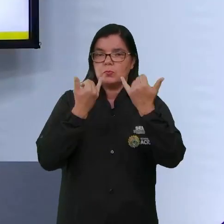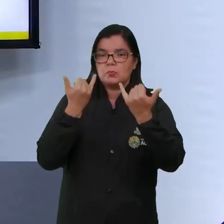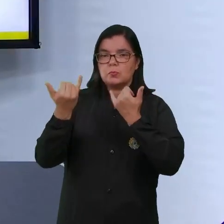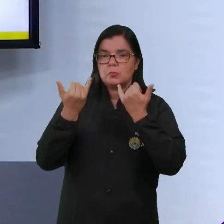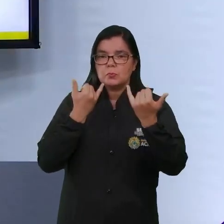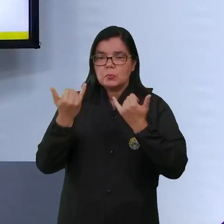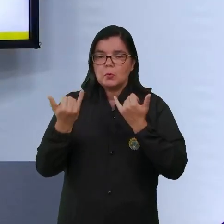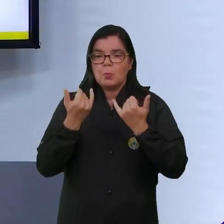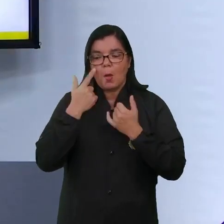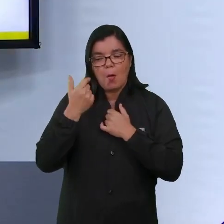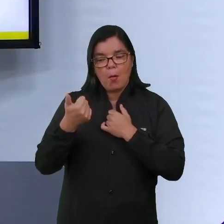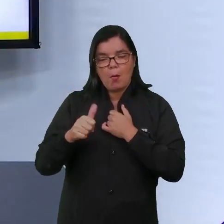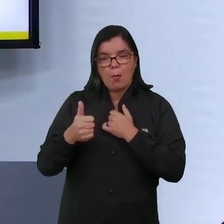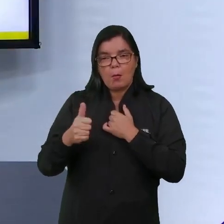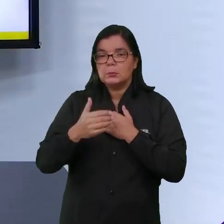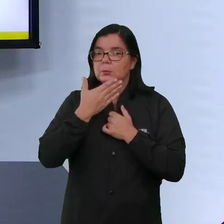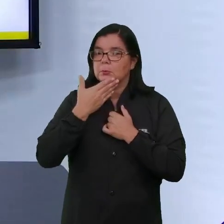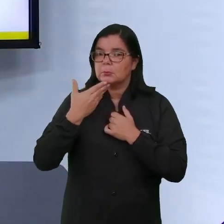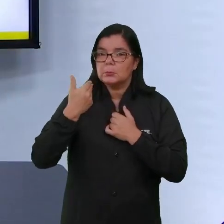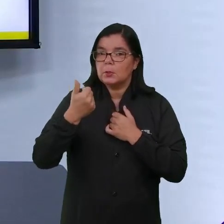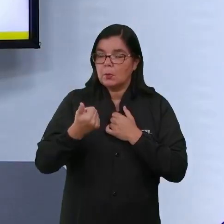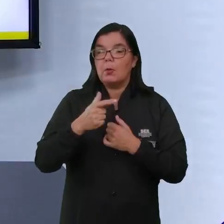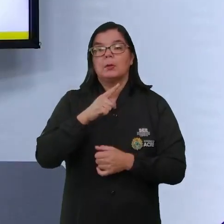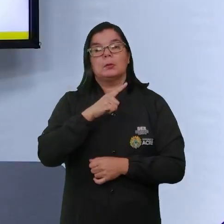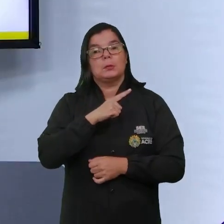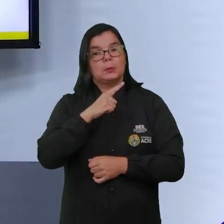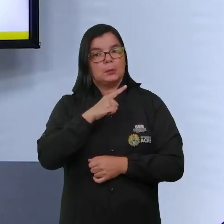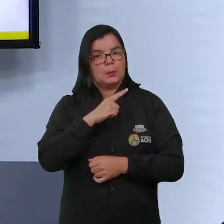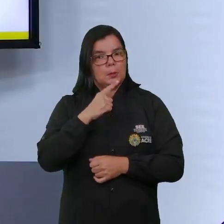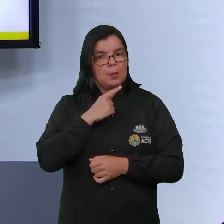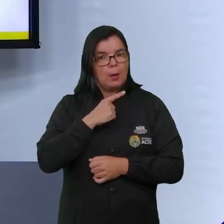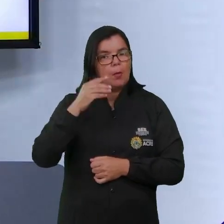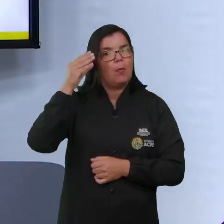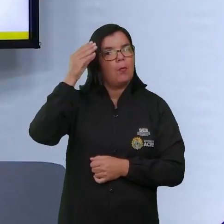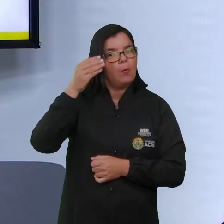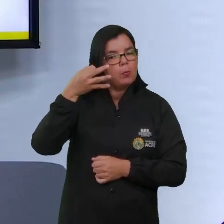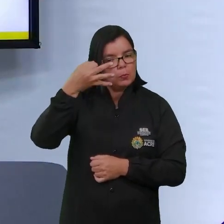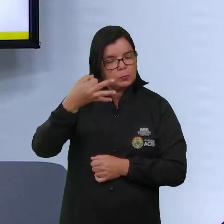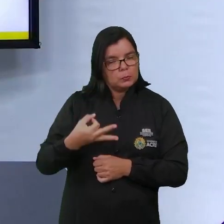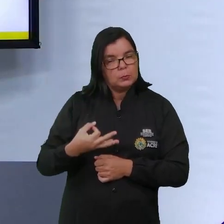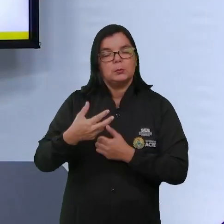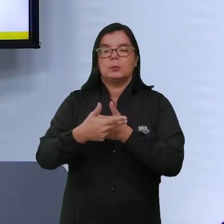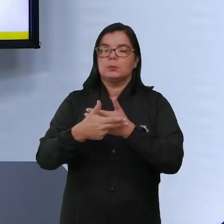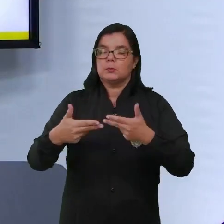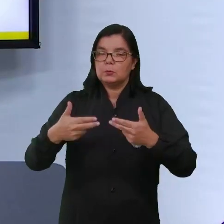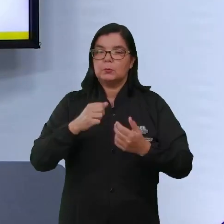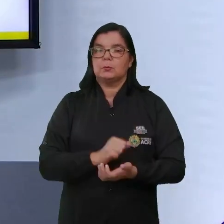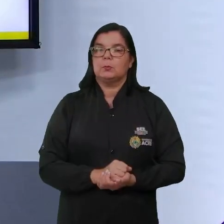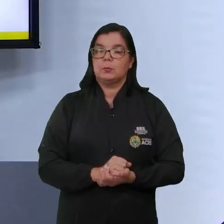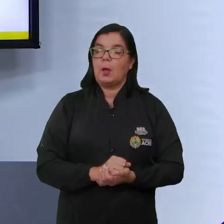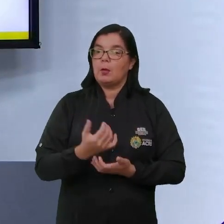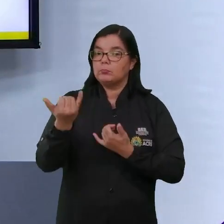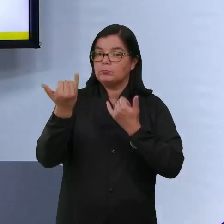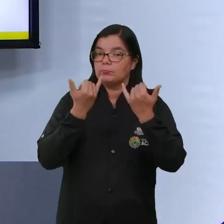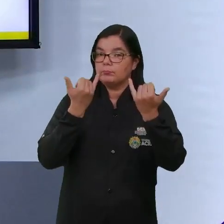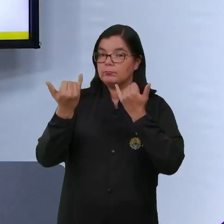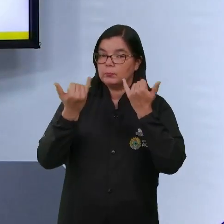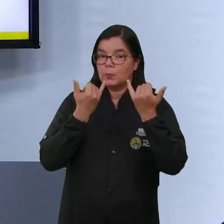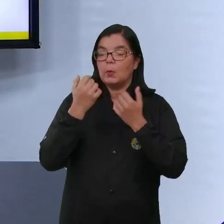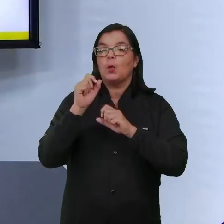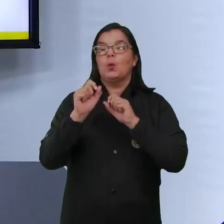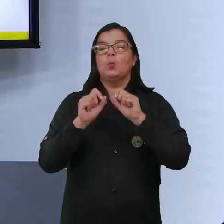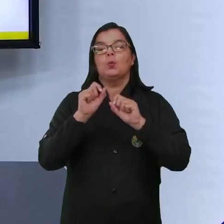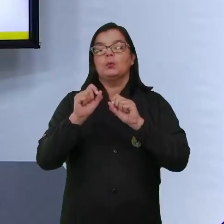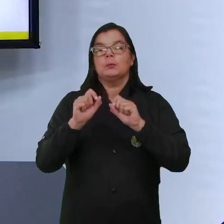informe-se, analise melhor, tenha um melhor discernimento a respeito dos fatos, das informações que